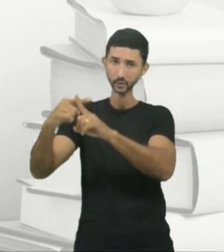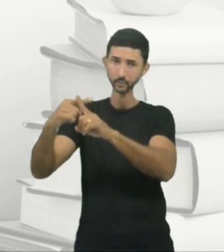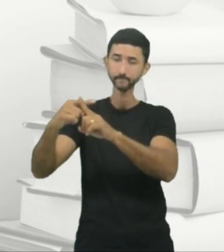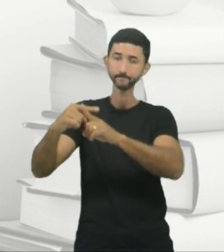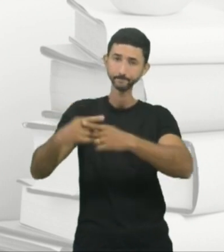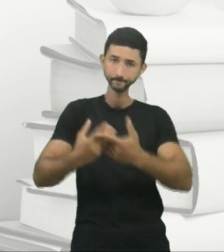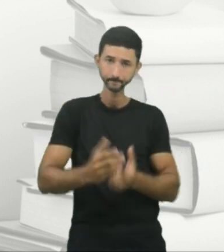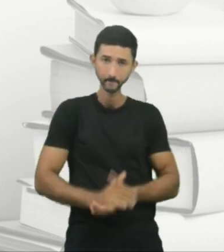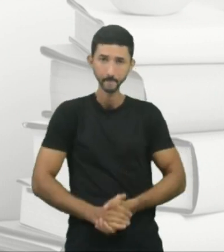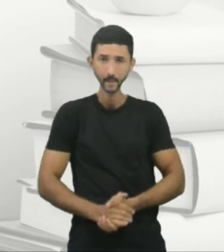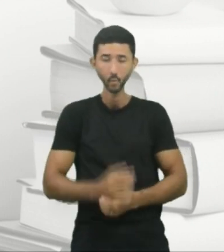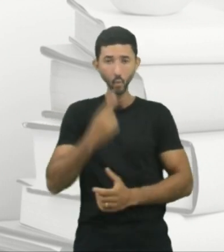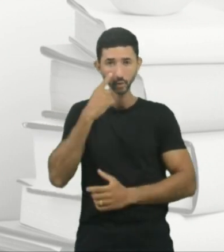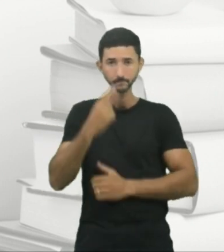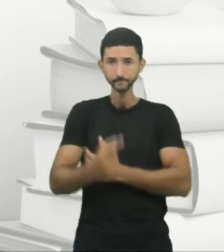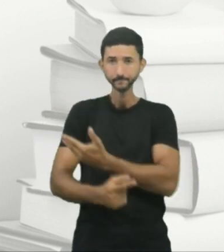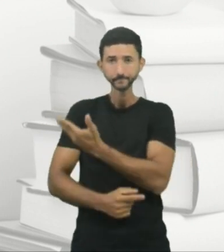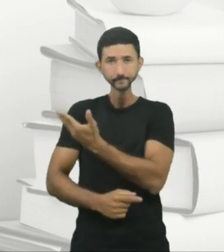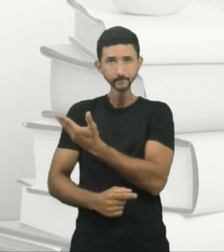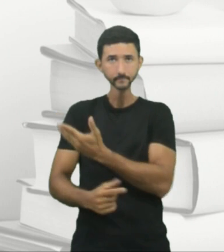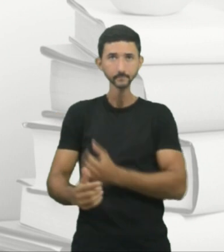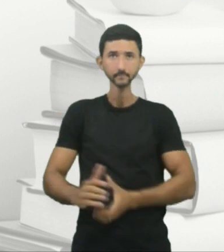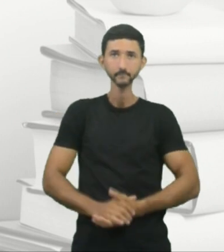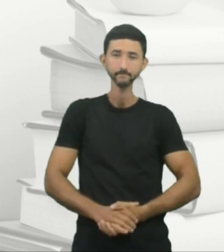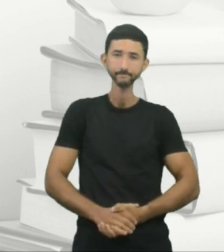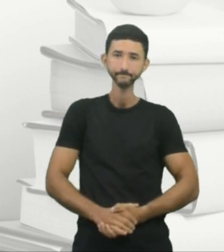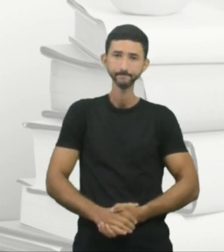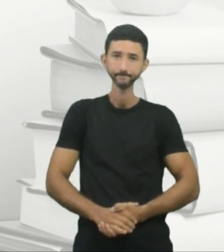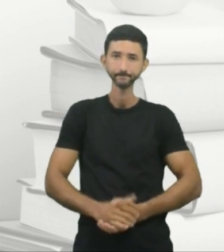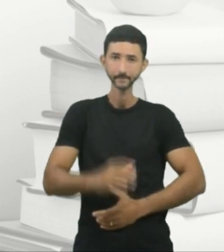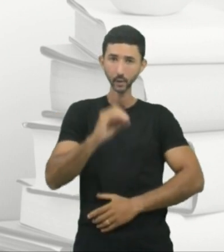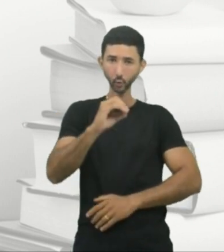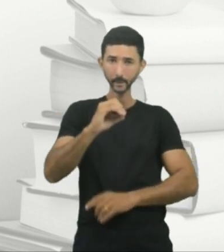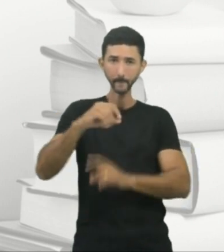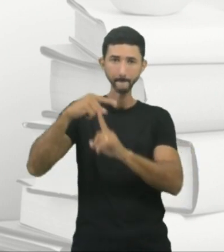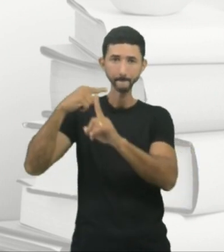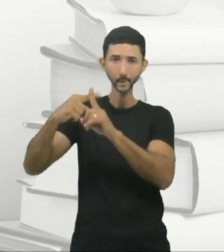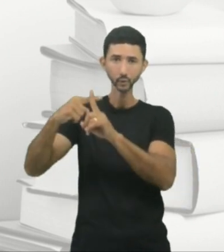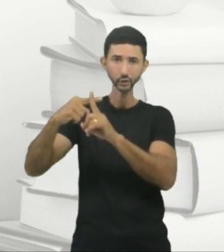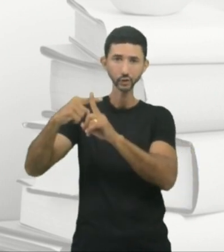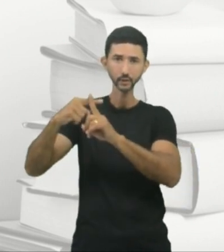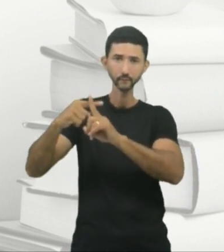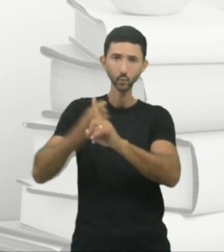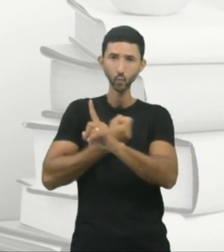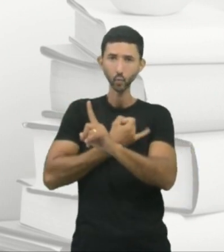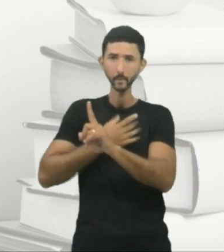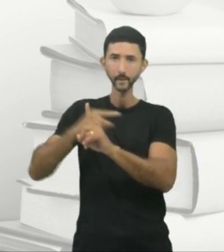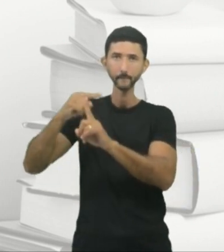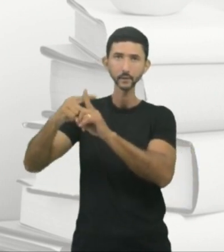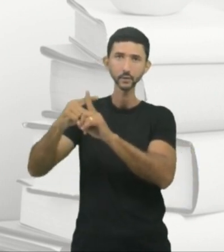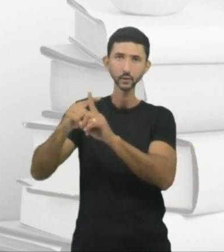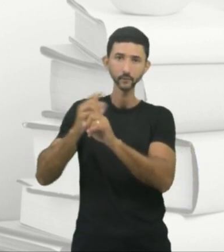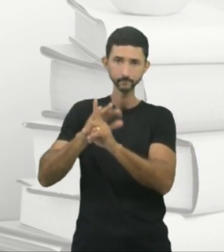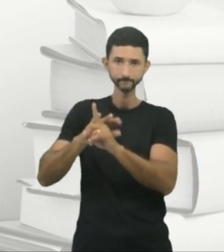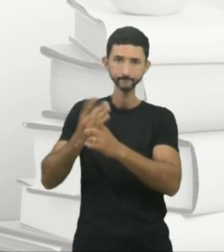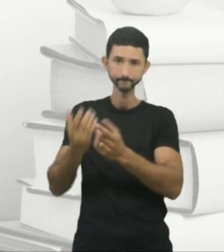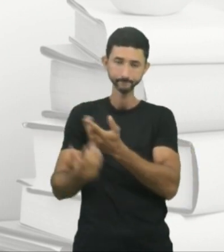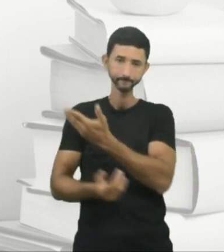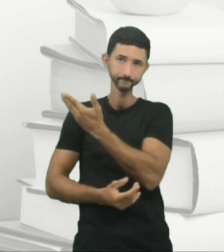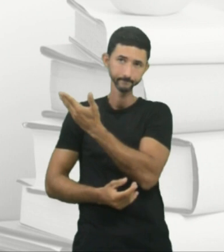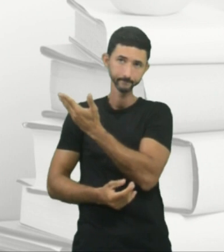positivos. Então, olha, os números positivos, olha, eles ficam para a tua